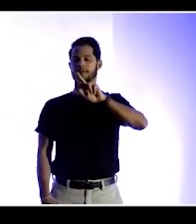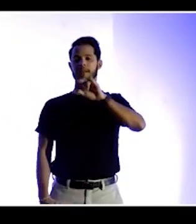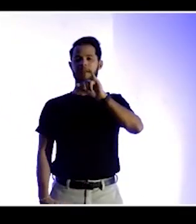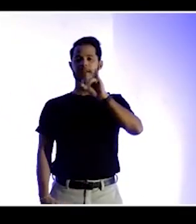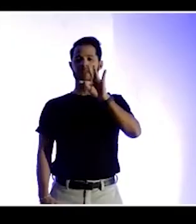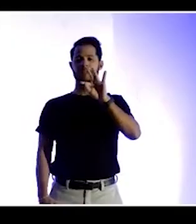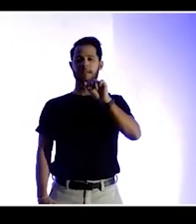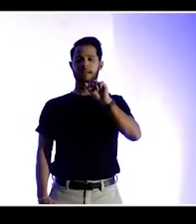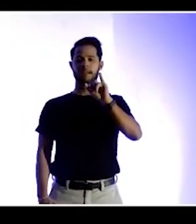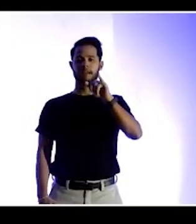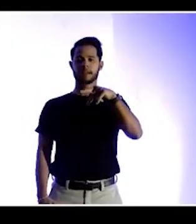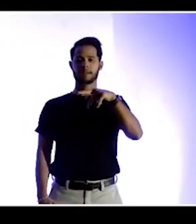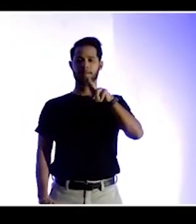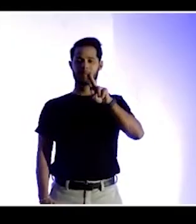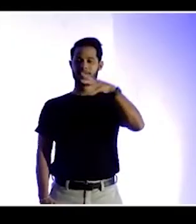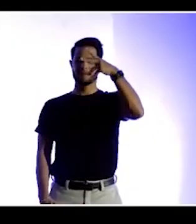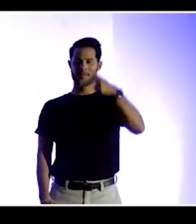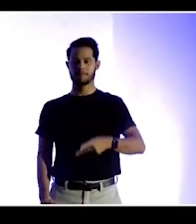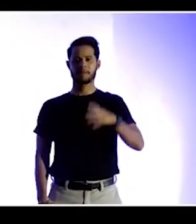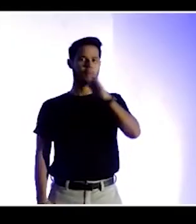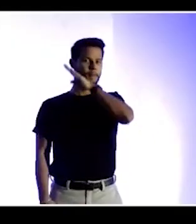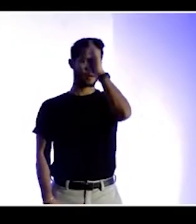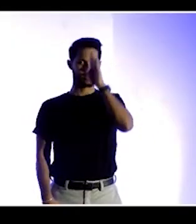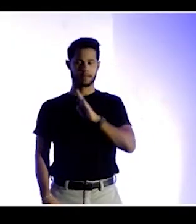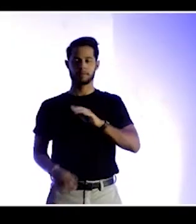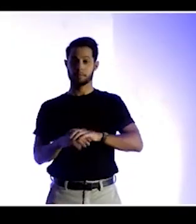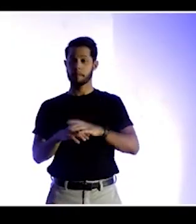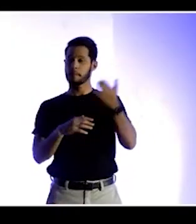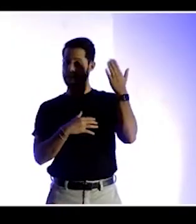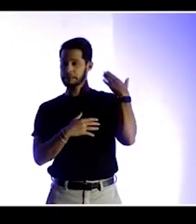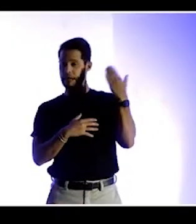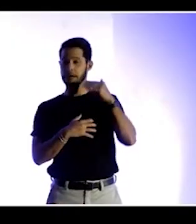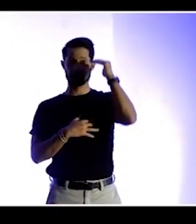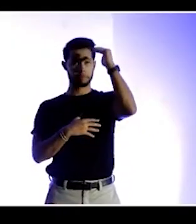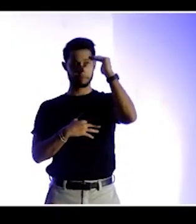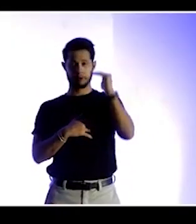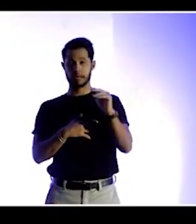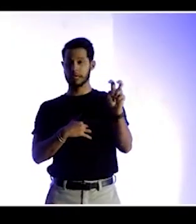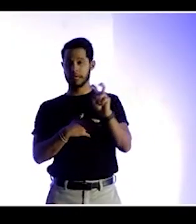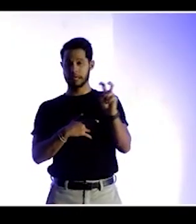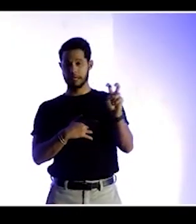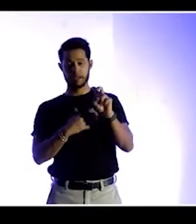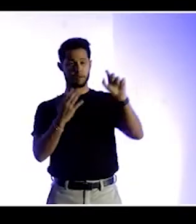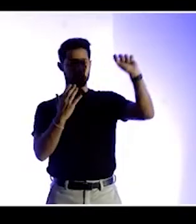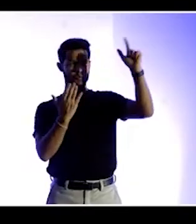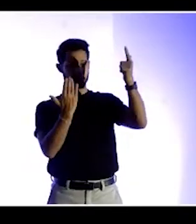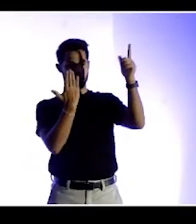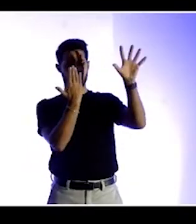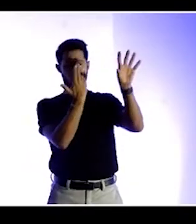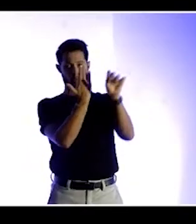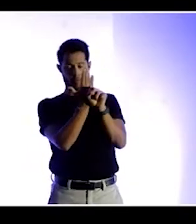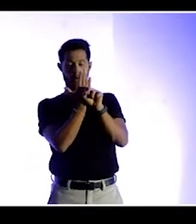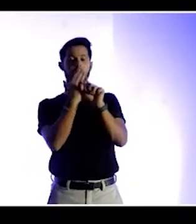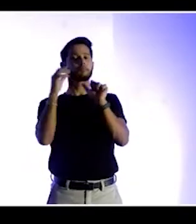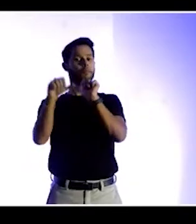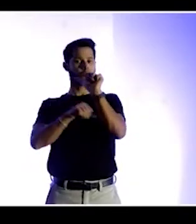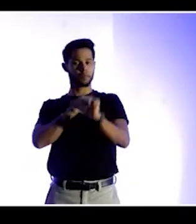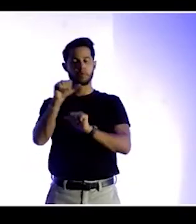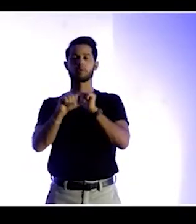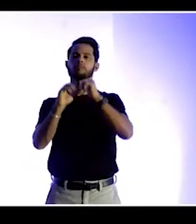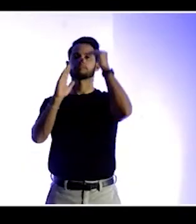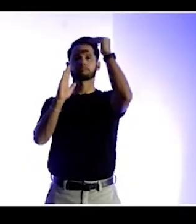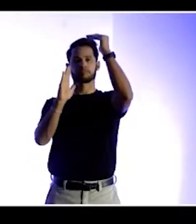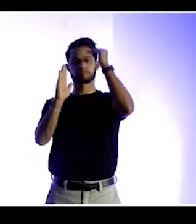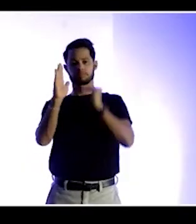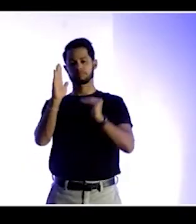e solar é o segundo. Há poucos anos atrás, solar era o quinto. Passou de gás natural, passou de biomassa, passou de eólica e agora é o